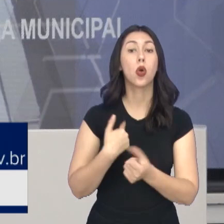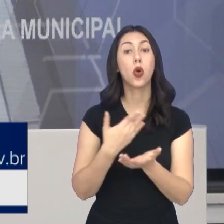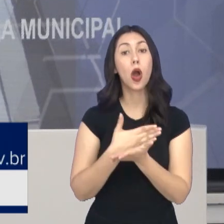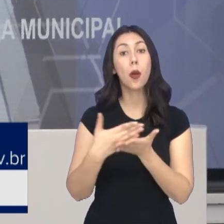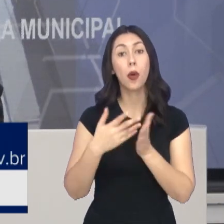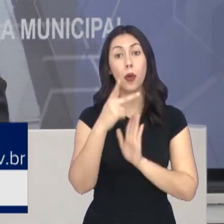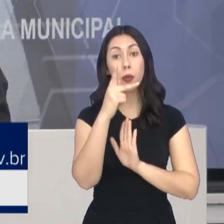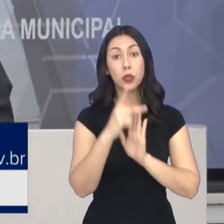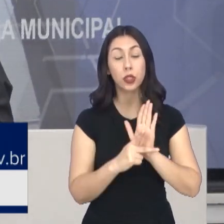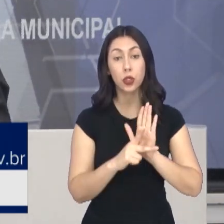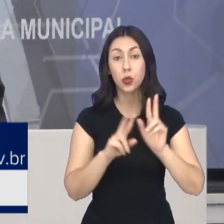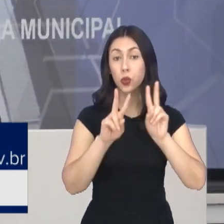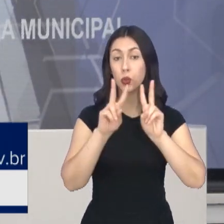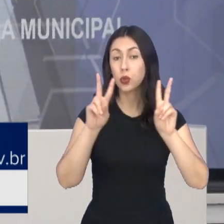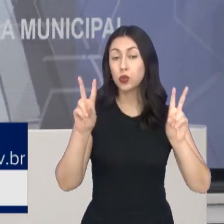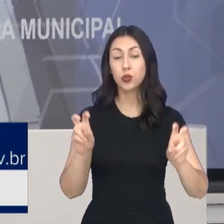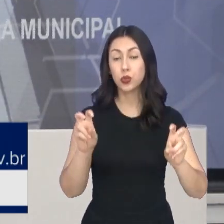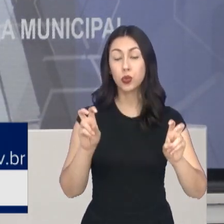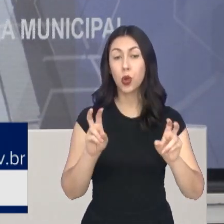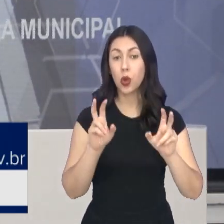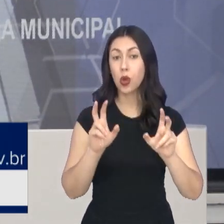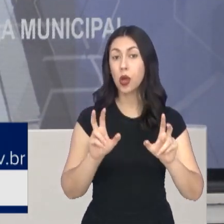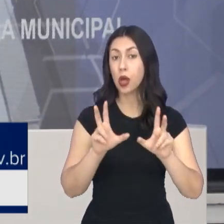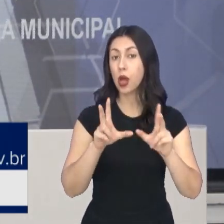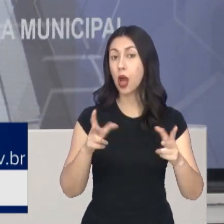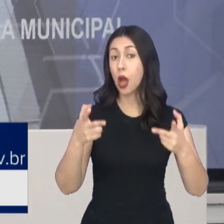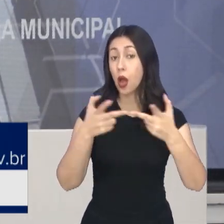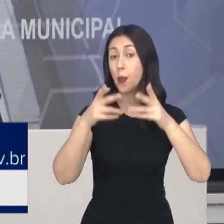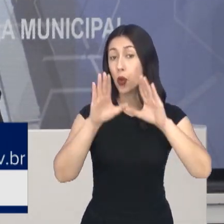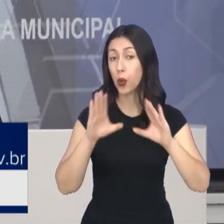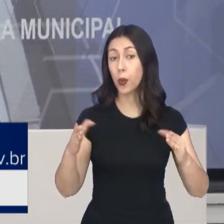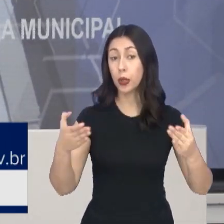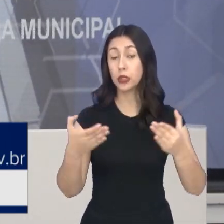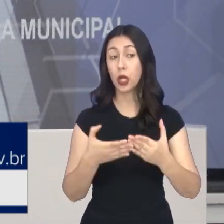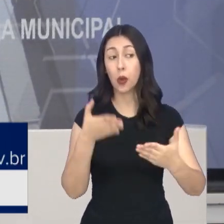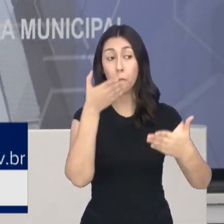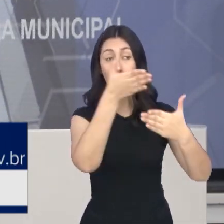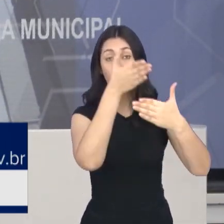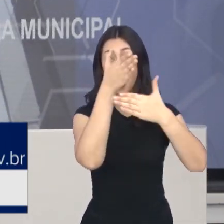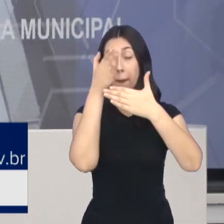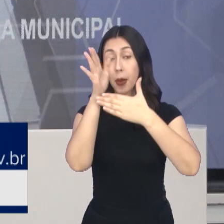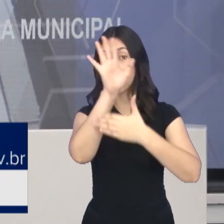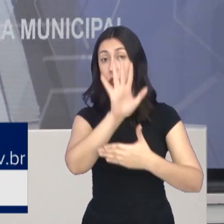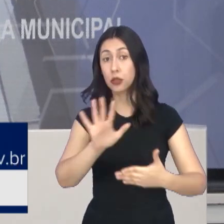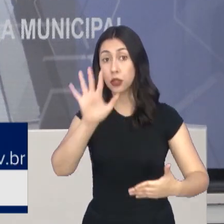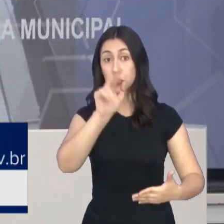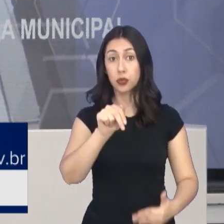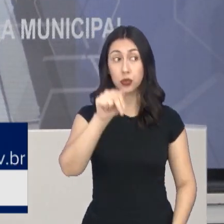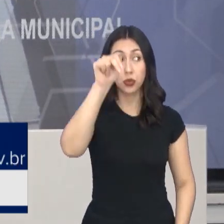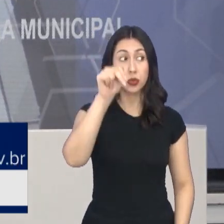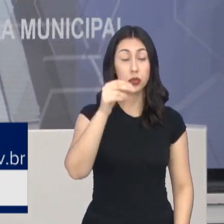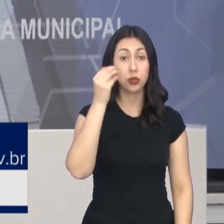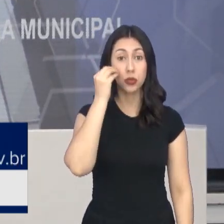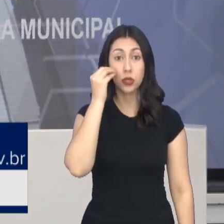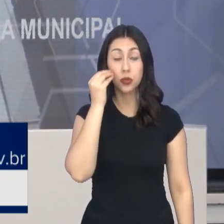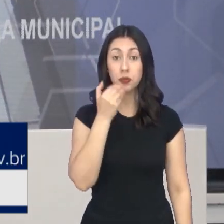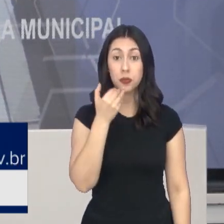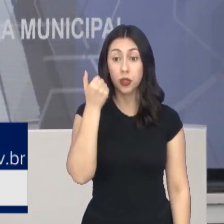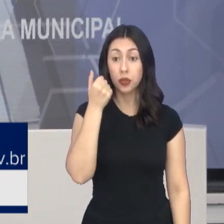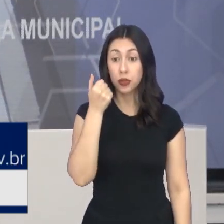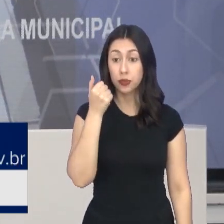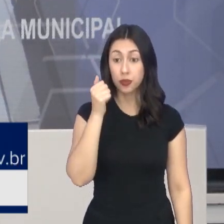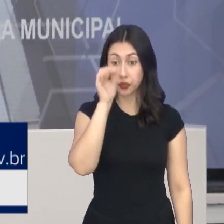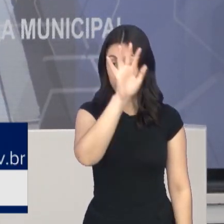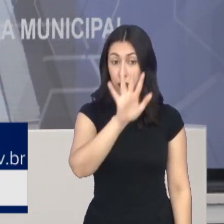Comunitária, que entra dentro da comunidade na região norte, buscando melhorias para a nossa região. Zona